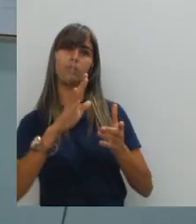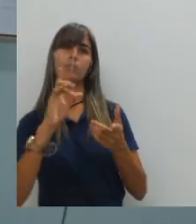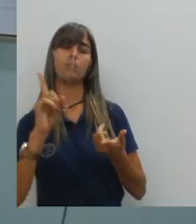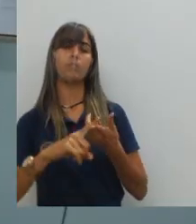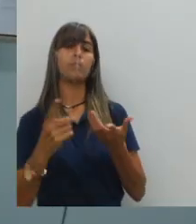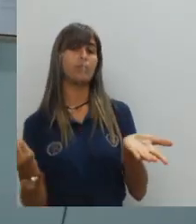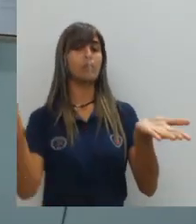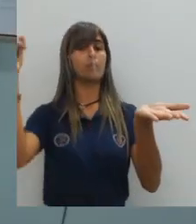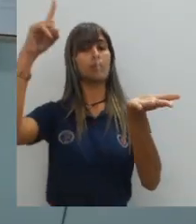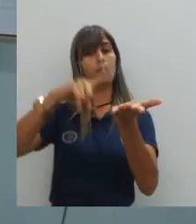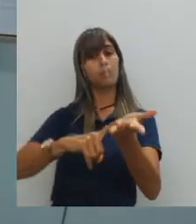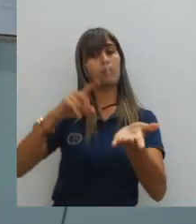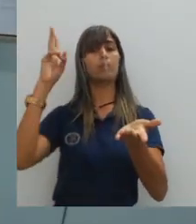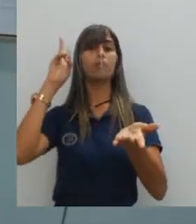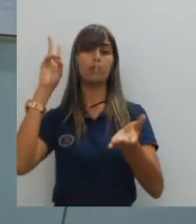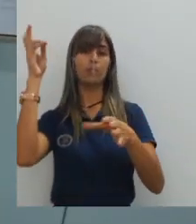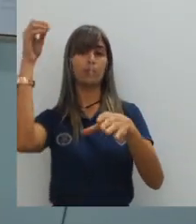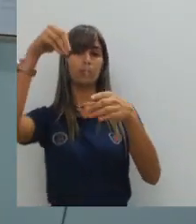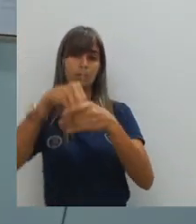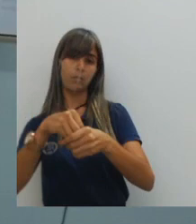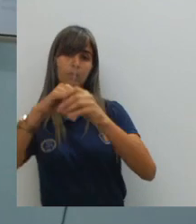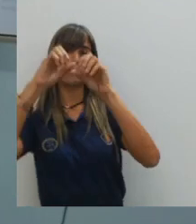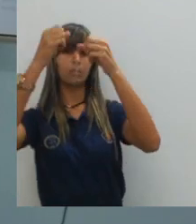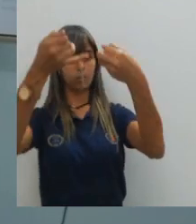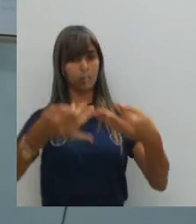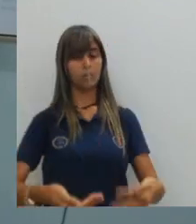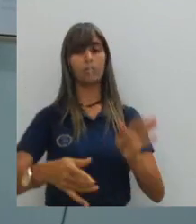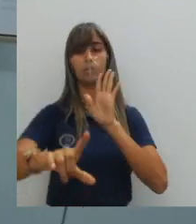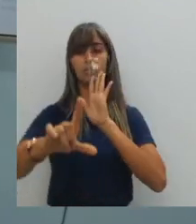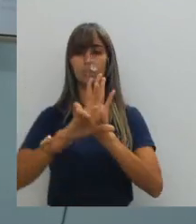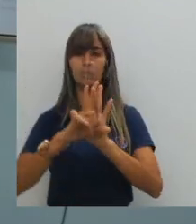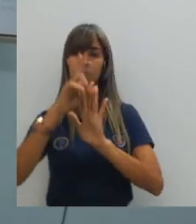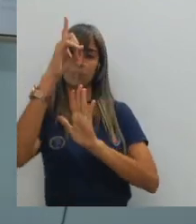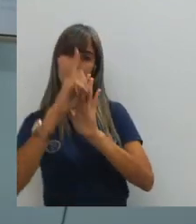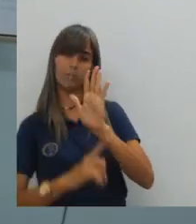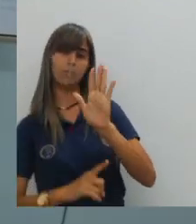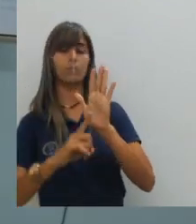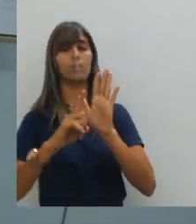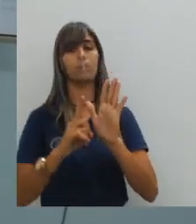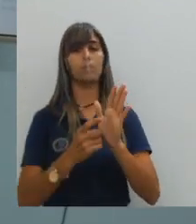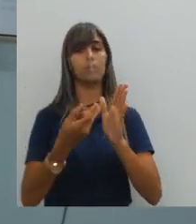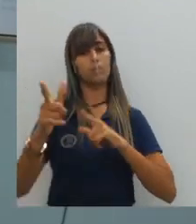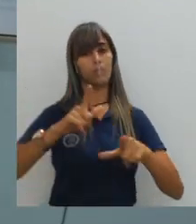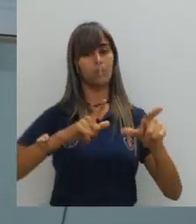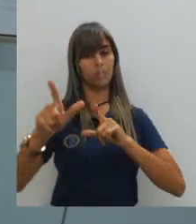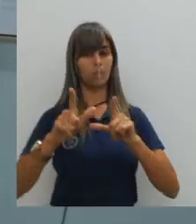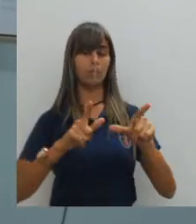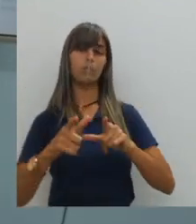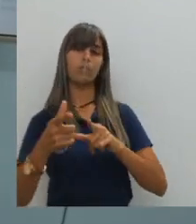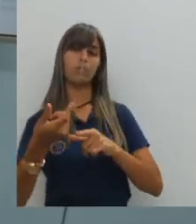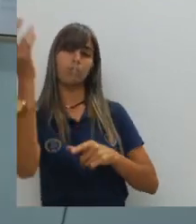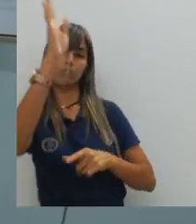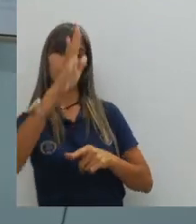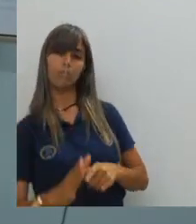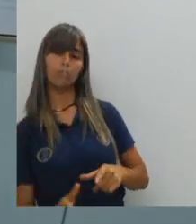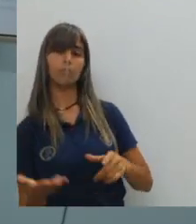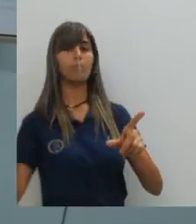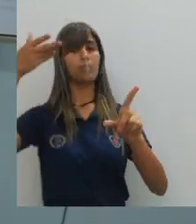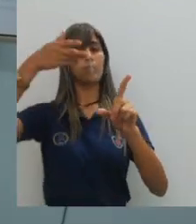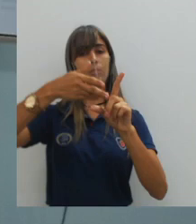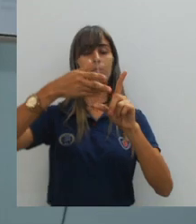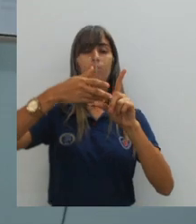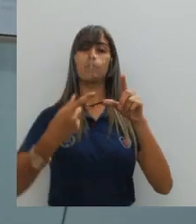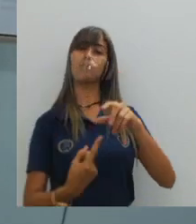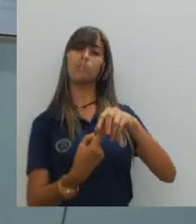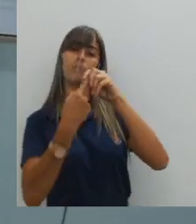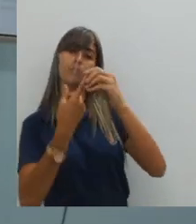foi um marco por inserir de forma definitiva os direitos trabalhistas na legislação brasileira. Seu objetivo principal é